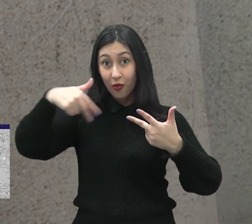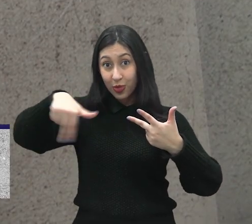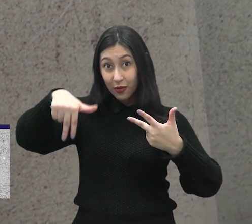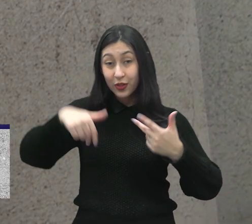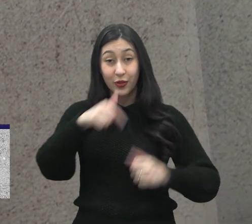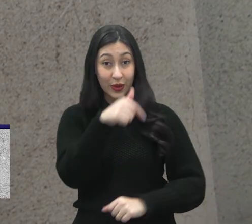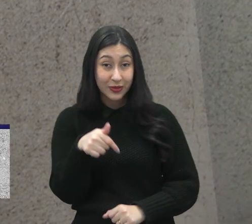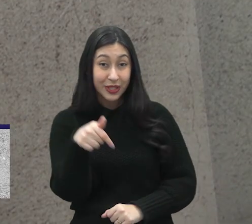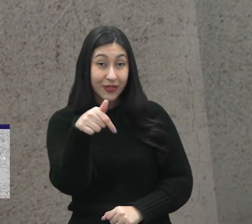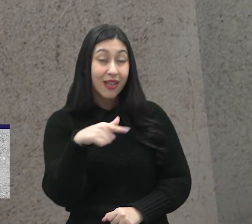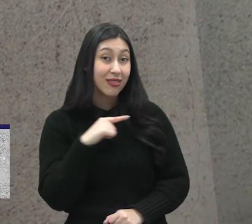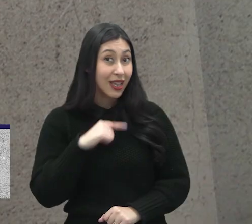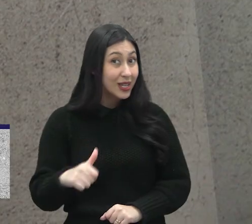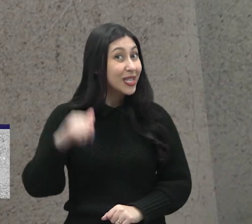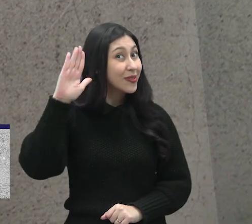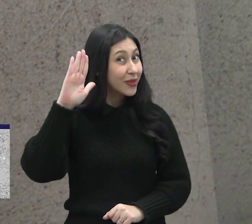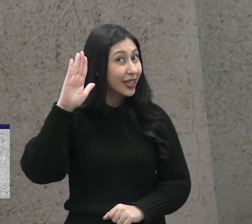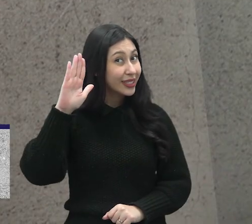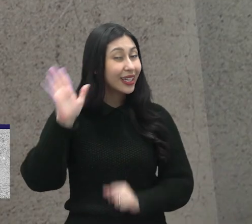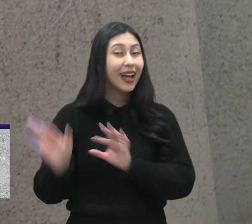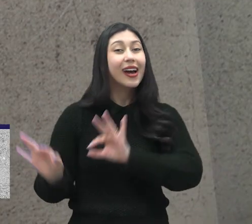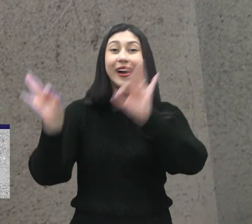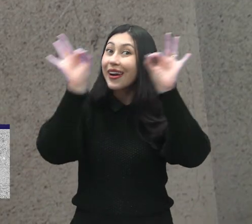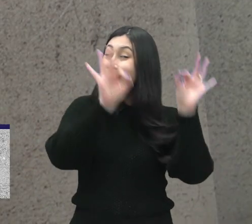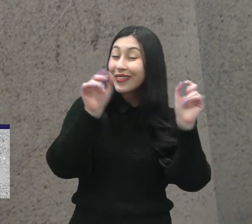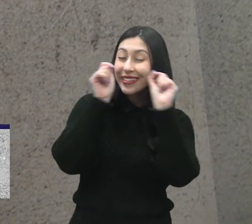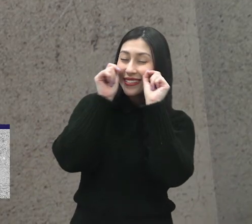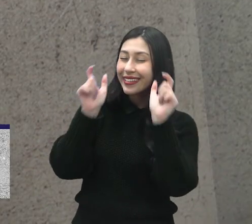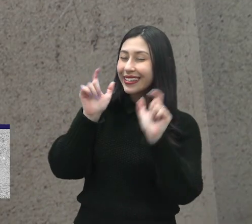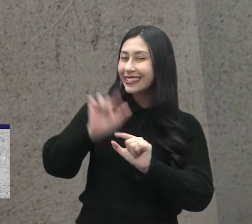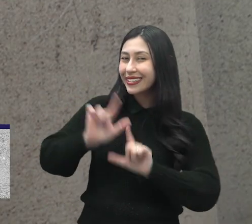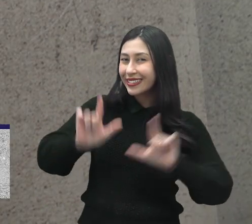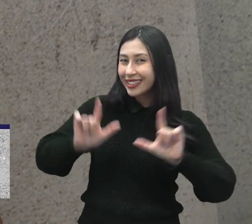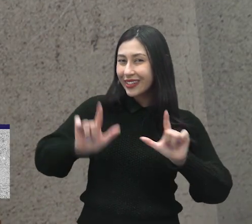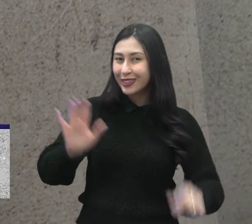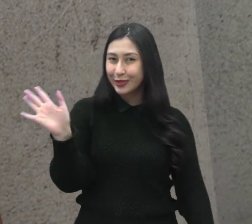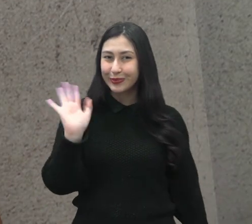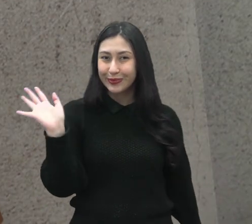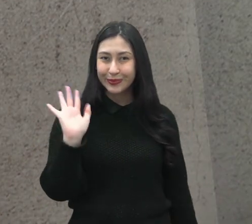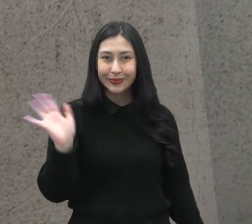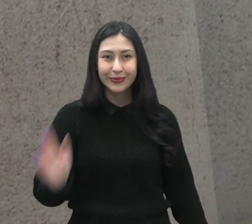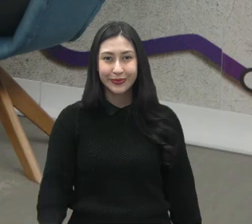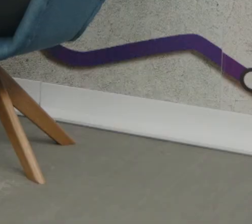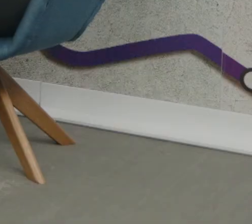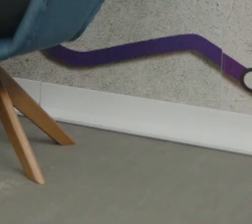vem tem mais Estação Mercado, viu? Acompanhem, fiquem ligados na nossa programação. Até mais!